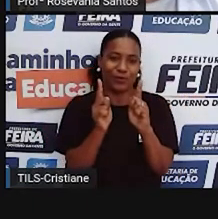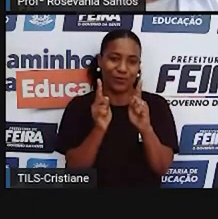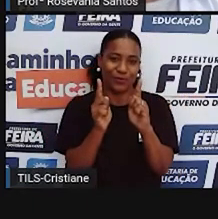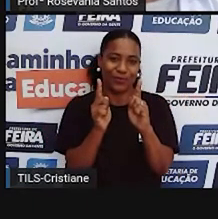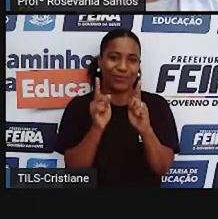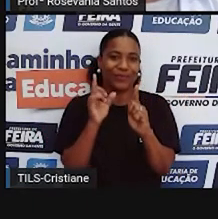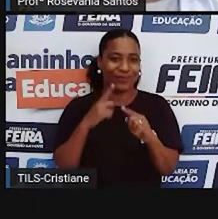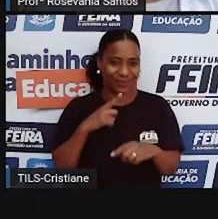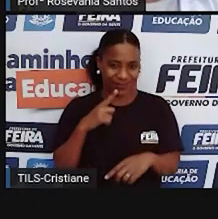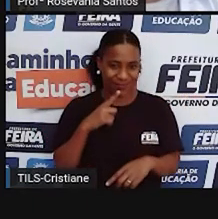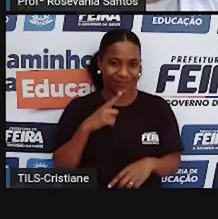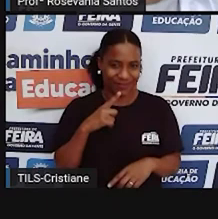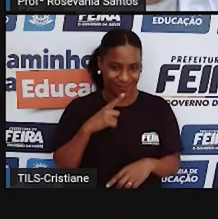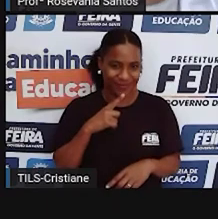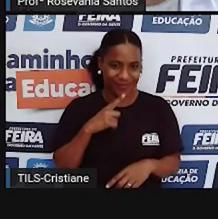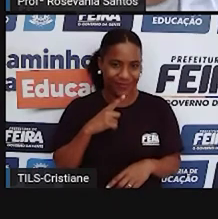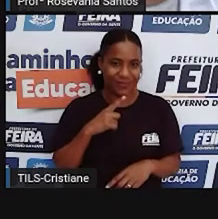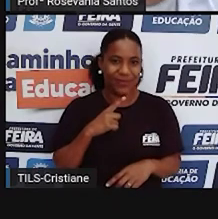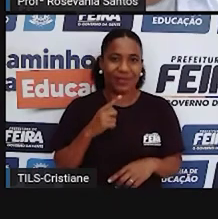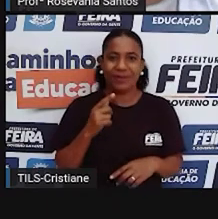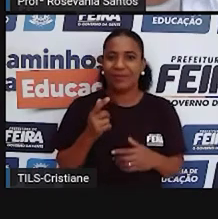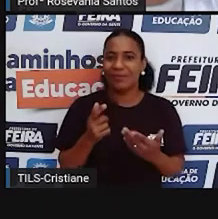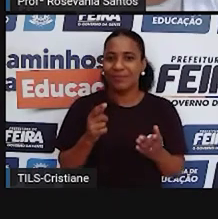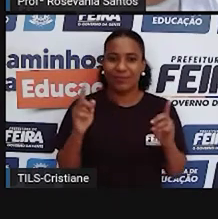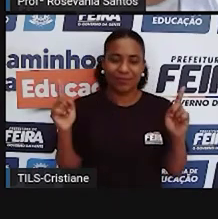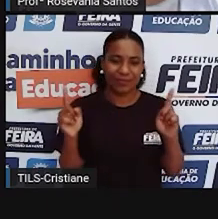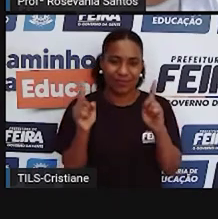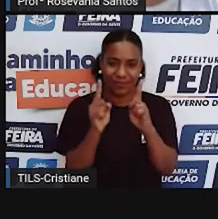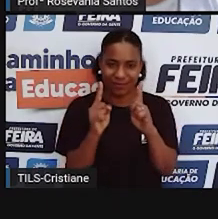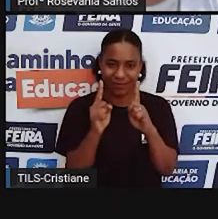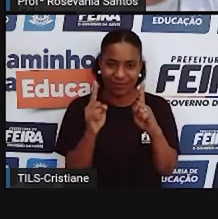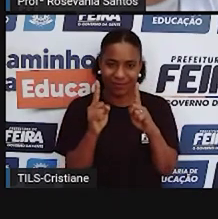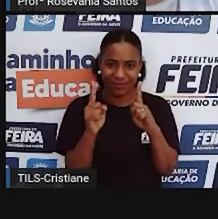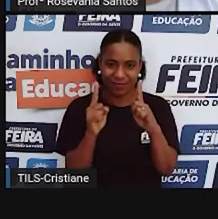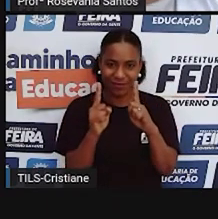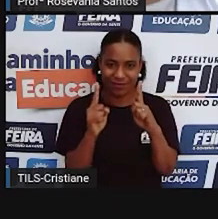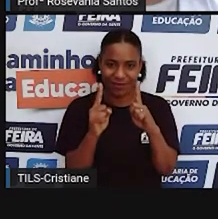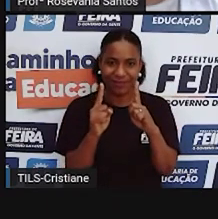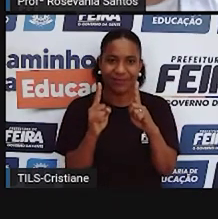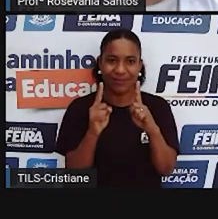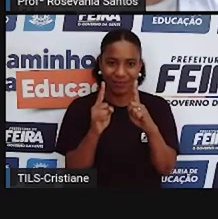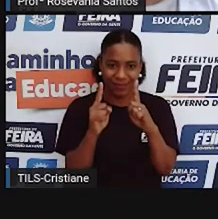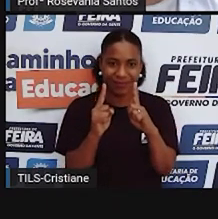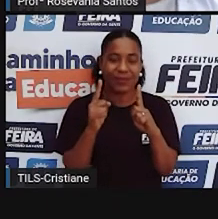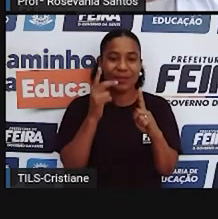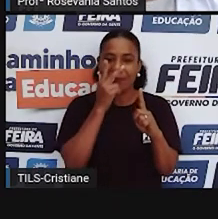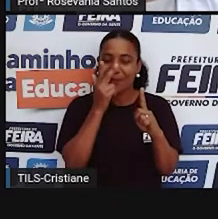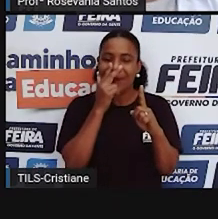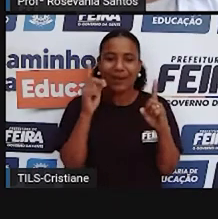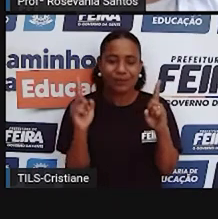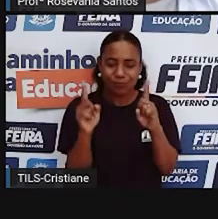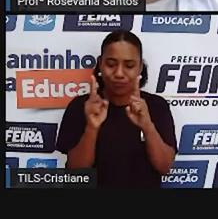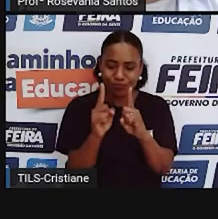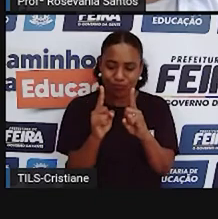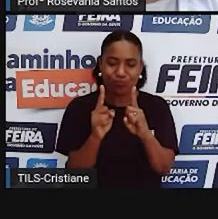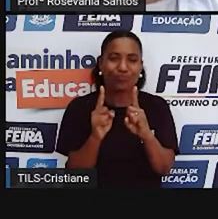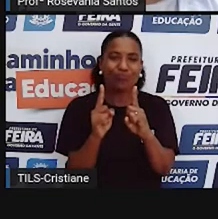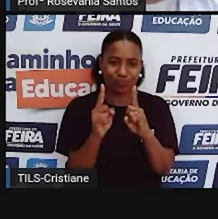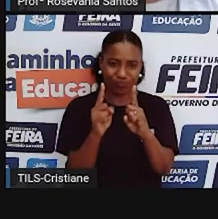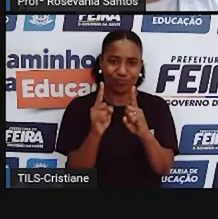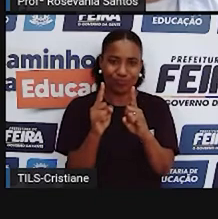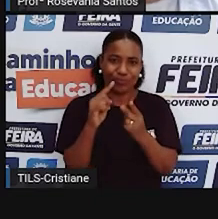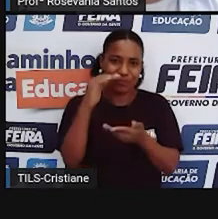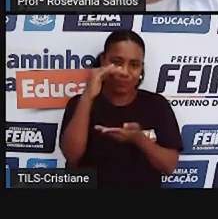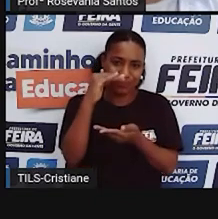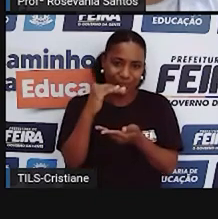fosse um mapa de bolso. Bora dizer assim, na brincadeira. É claro que ninguém vai carregar um pedaço de tijolo com um mapa de bolso, mas